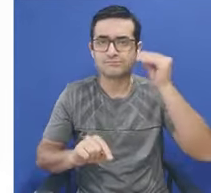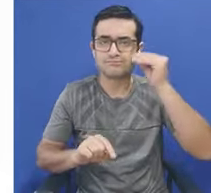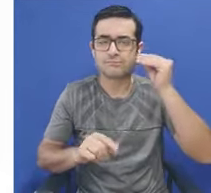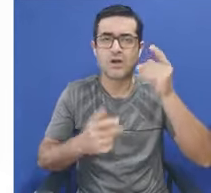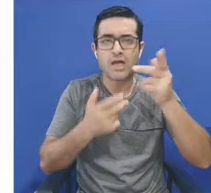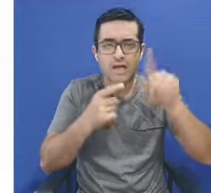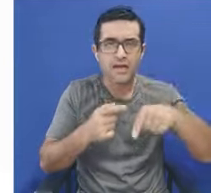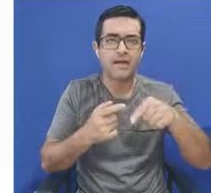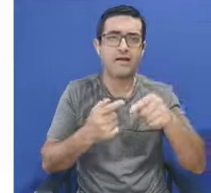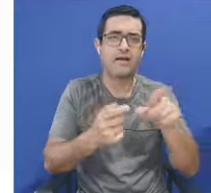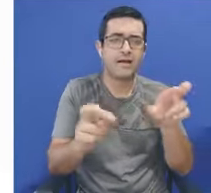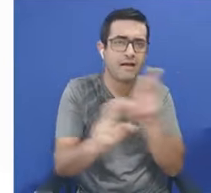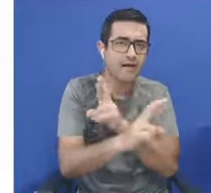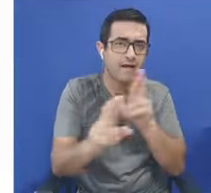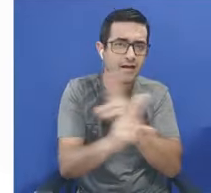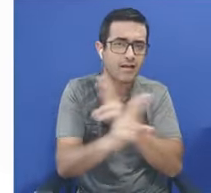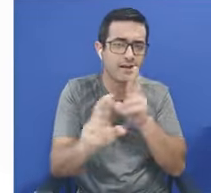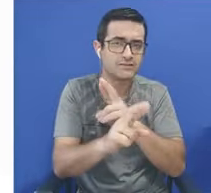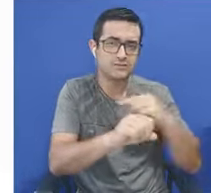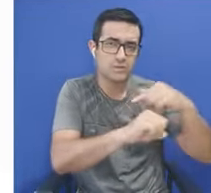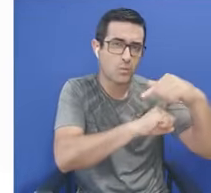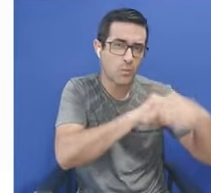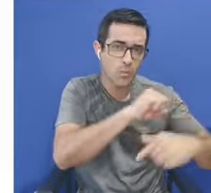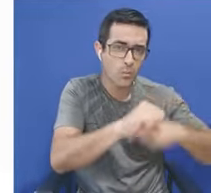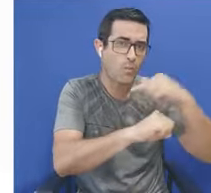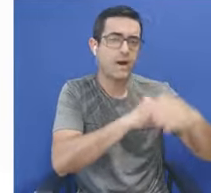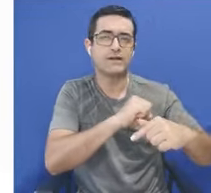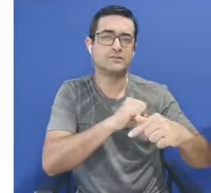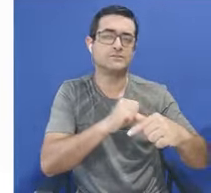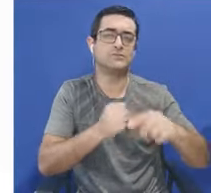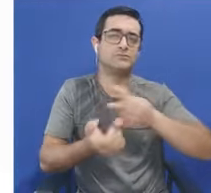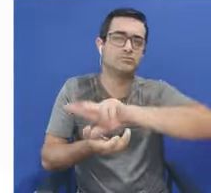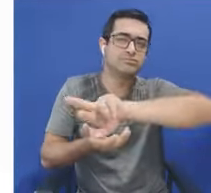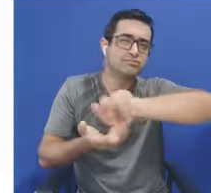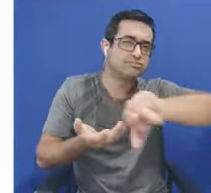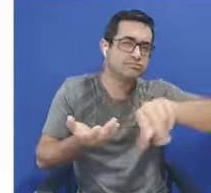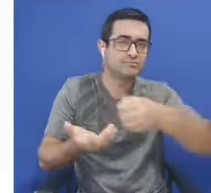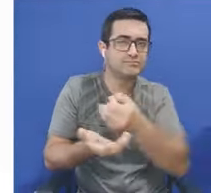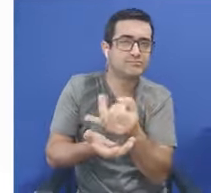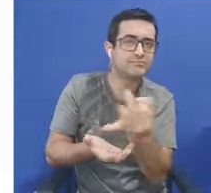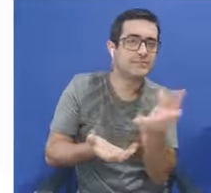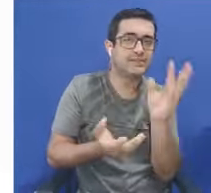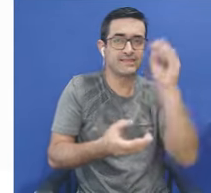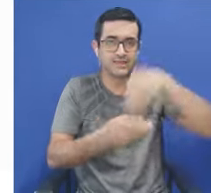proporção entre os átomos, entre os elementos em uma substância.